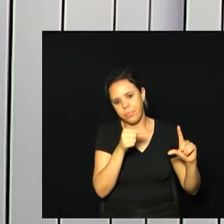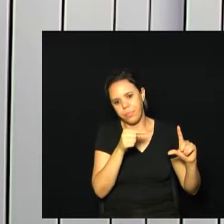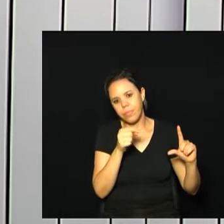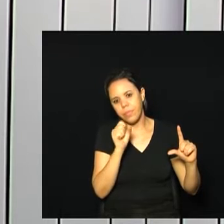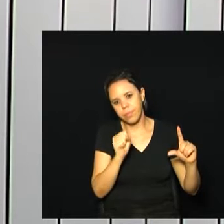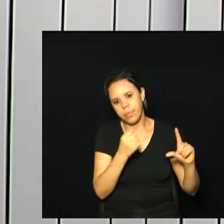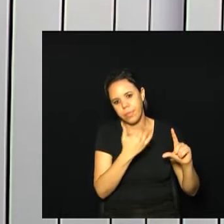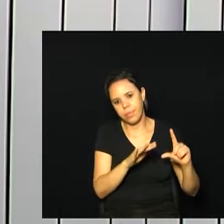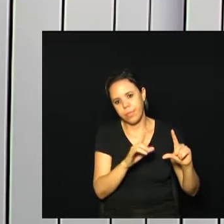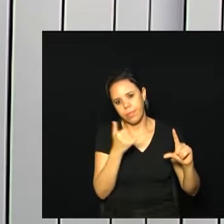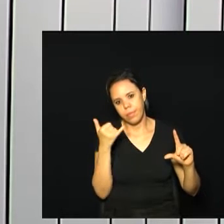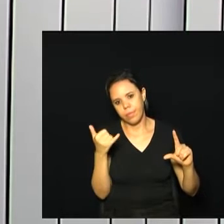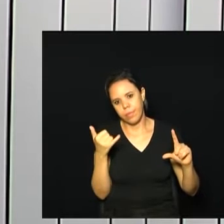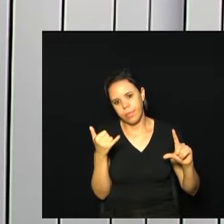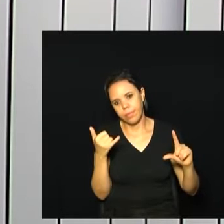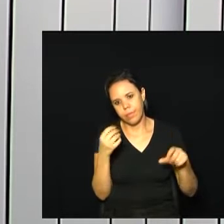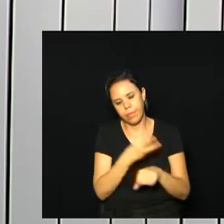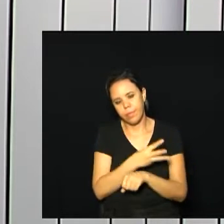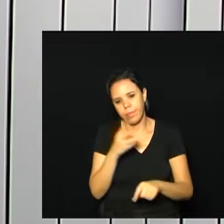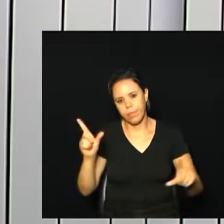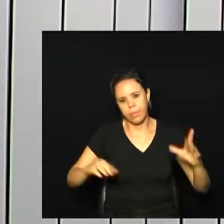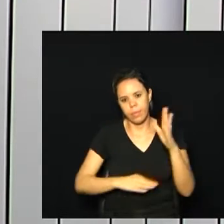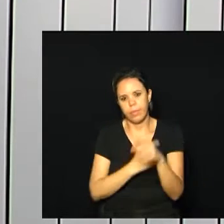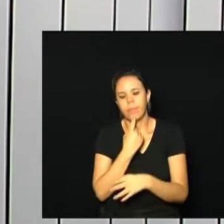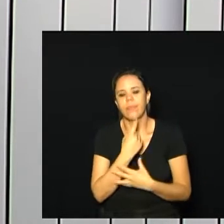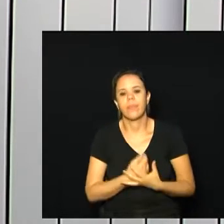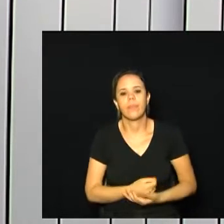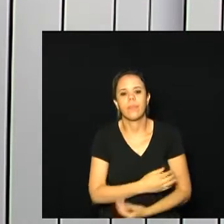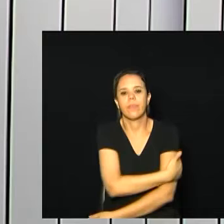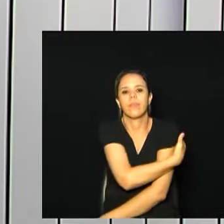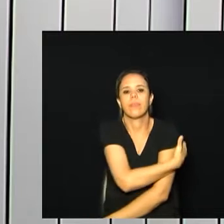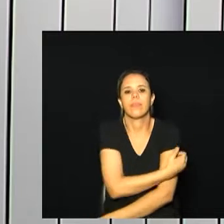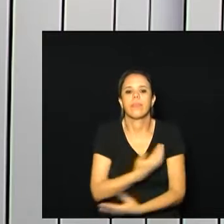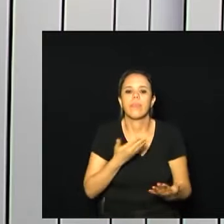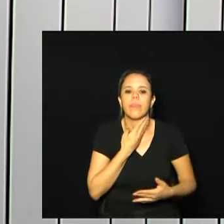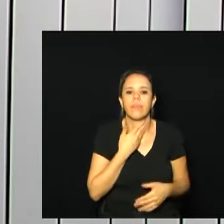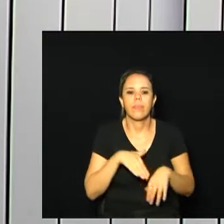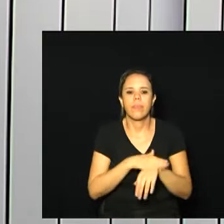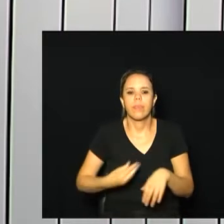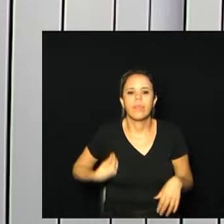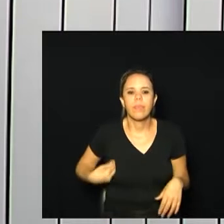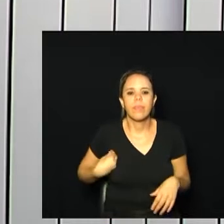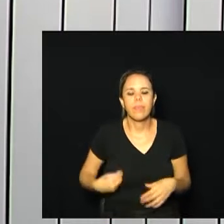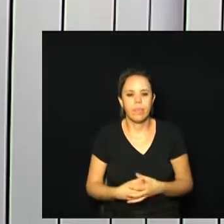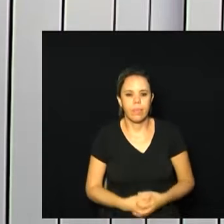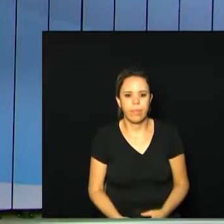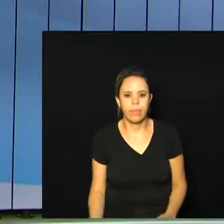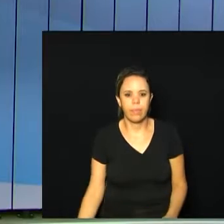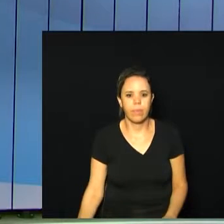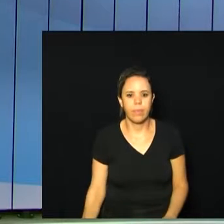já vai aparecer na tela do seu celular o WhatsApp da TV Câmara Campinas. Você aperta que a gente conversa ao